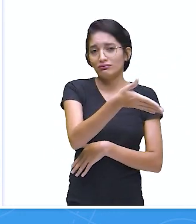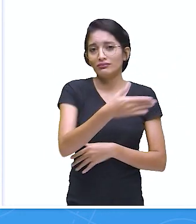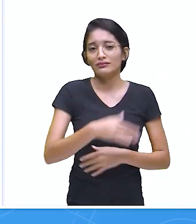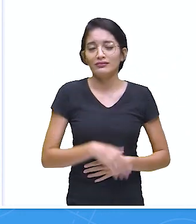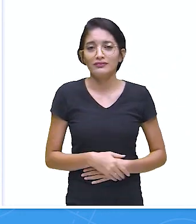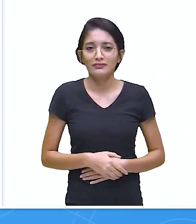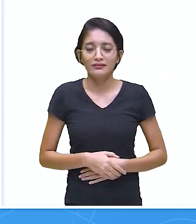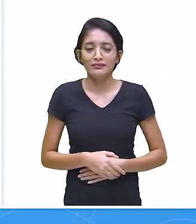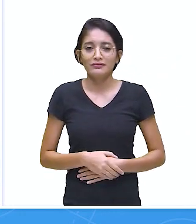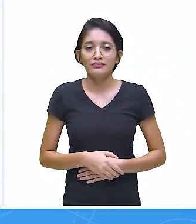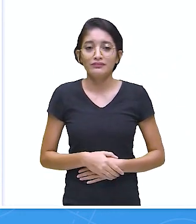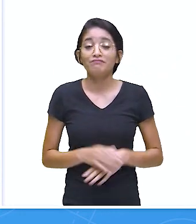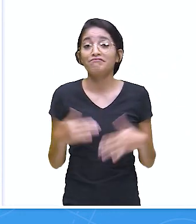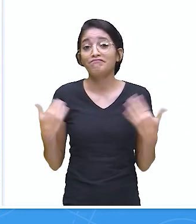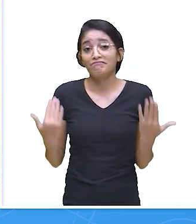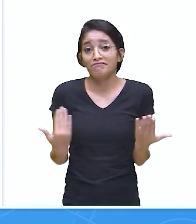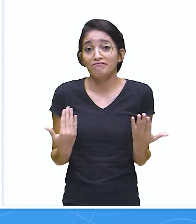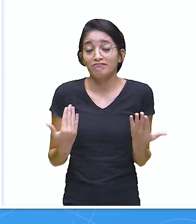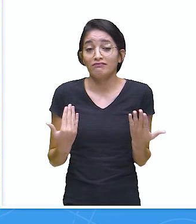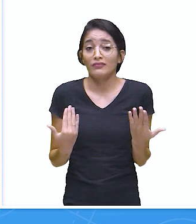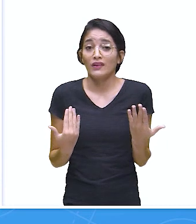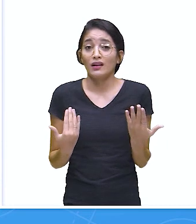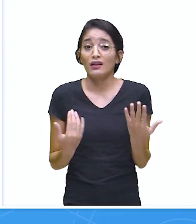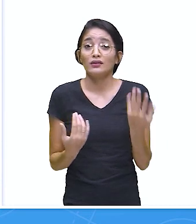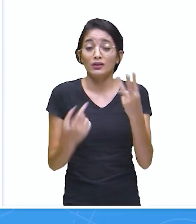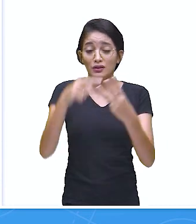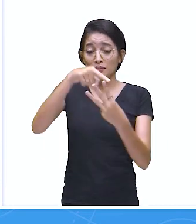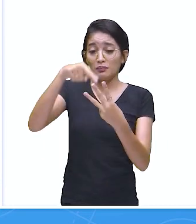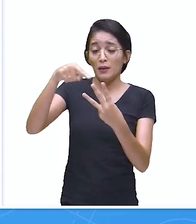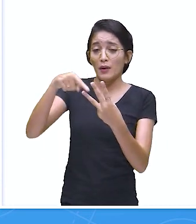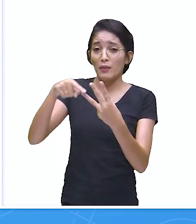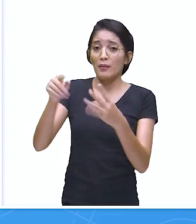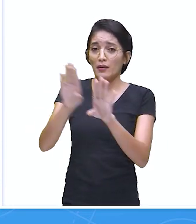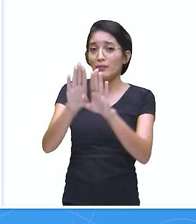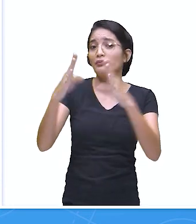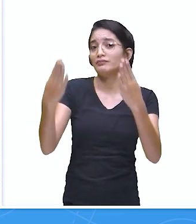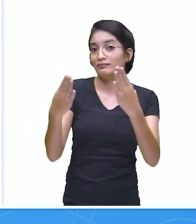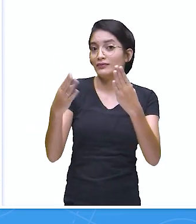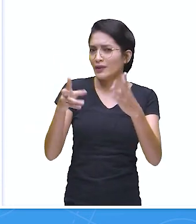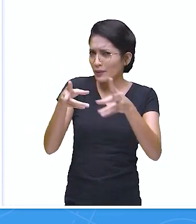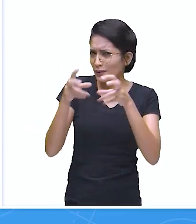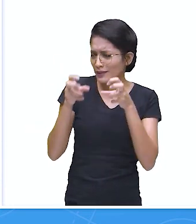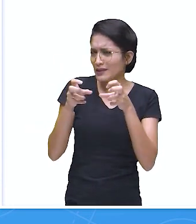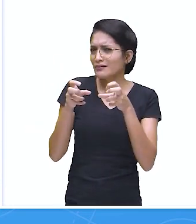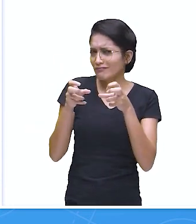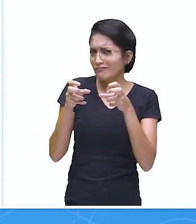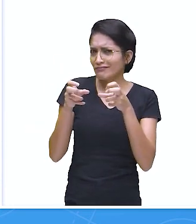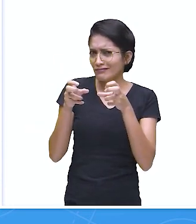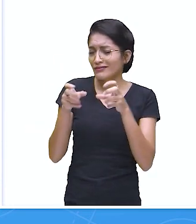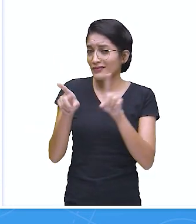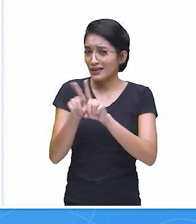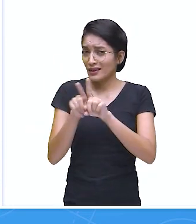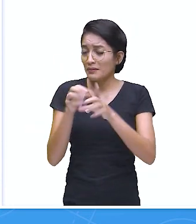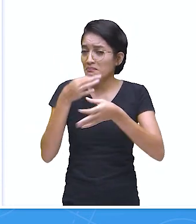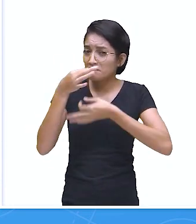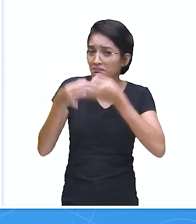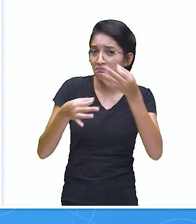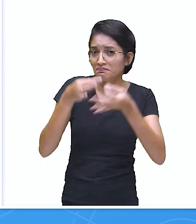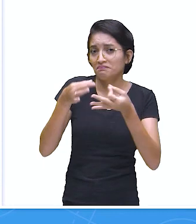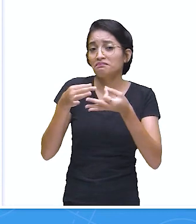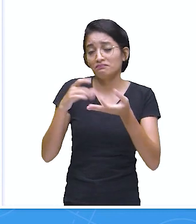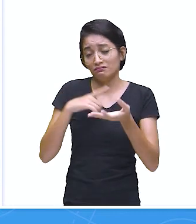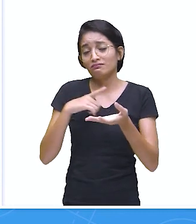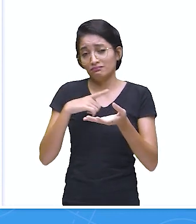Né? Qual dessas portas? Muito bem, então notaram aí que também há essa crítica, né? Há